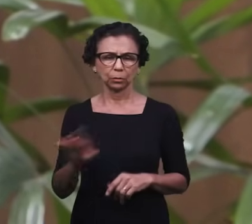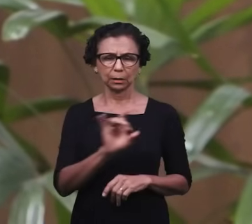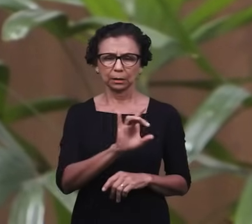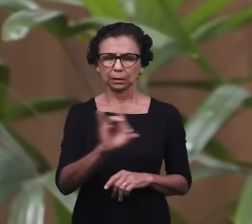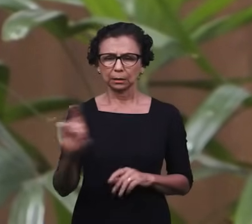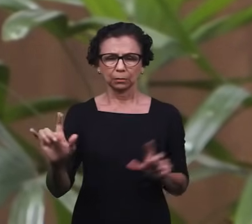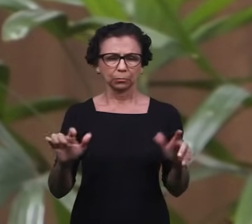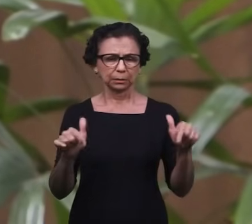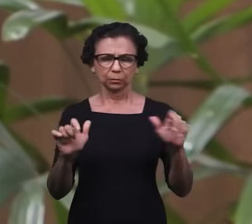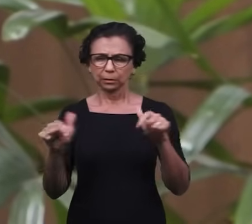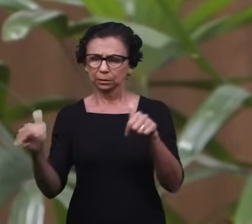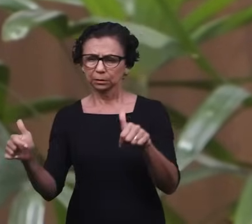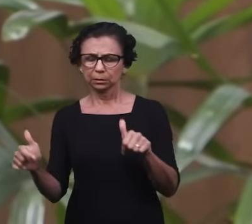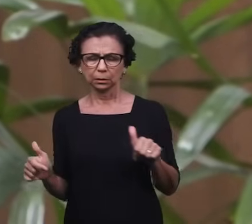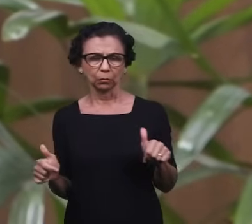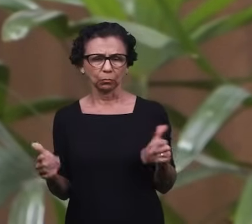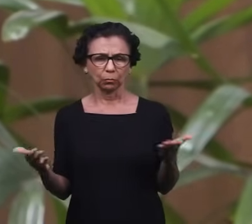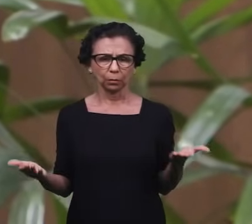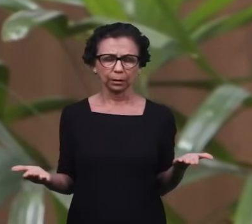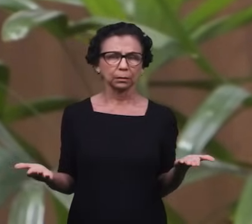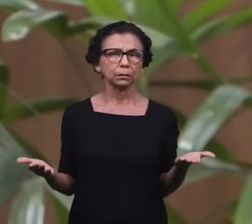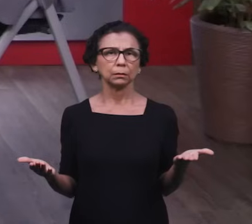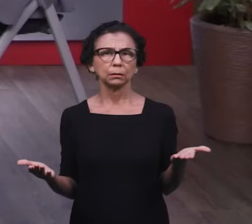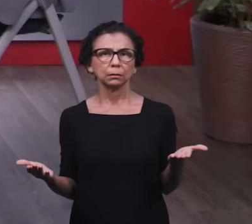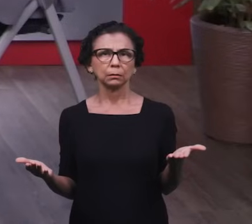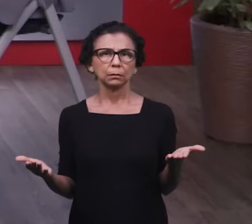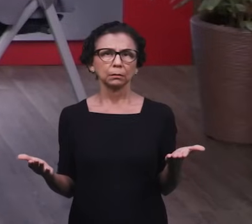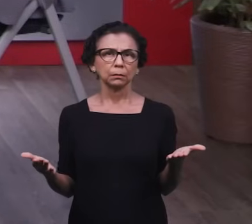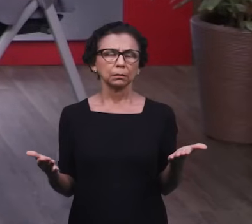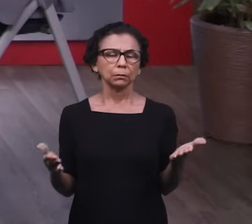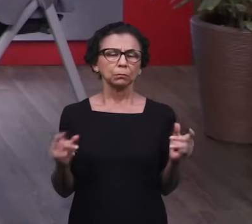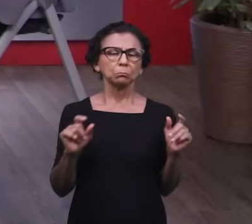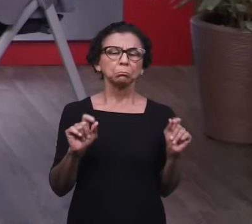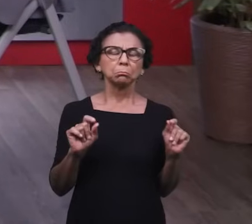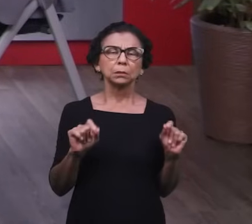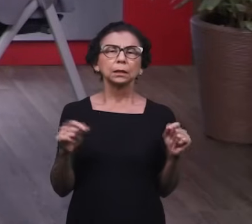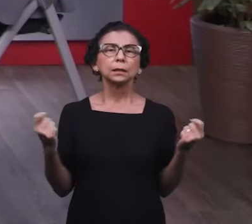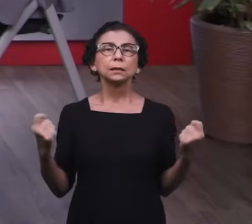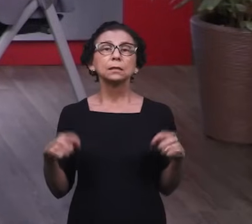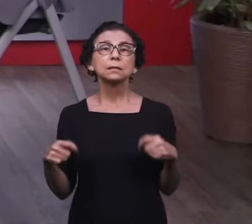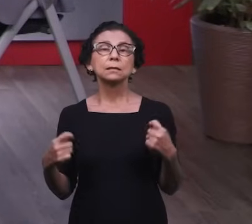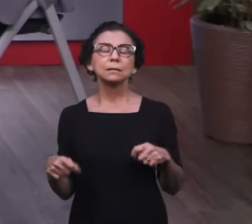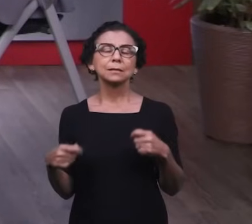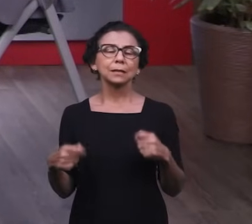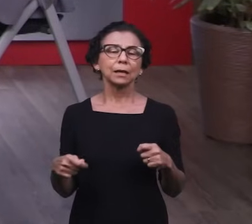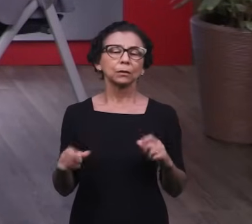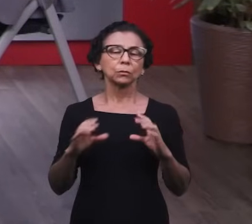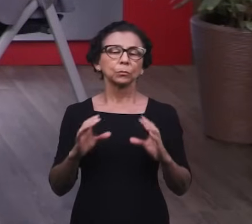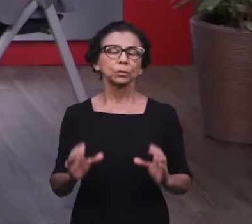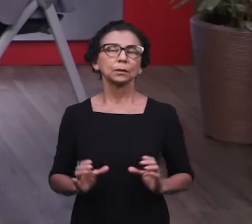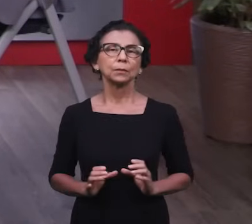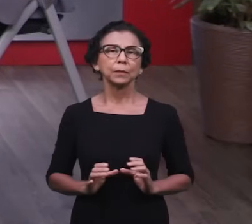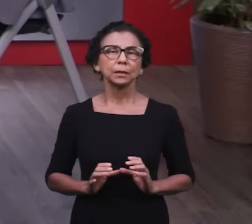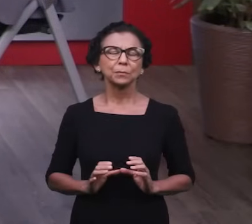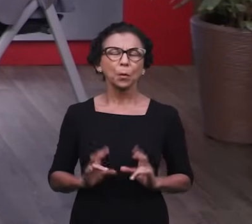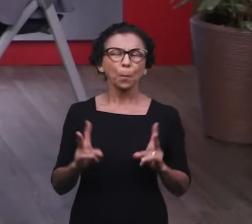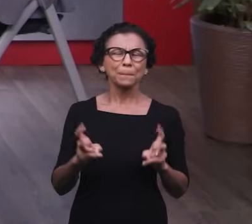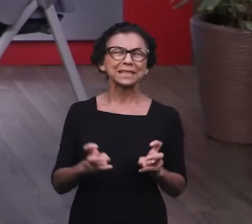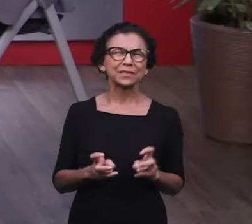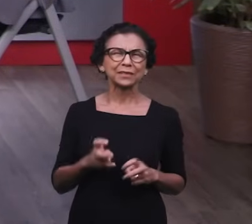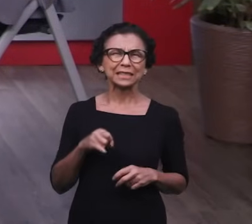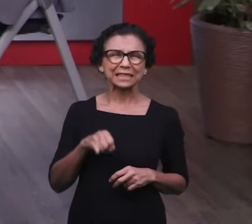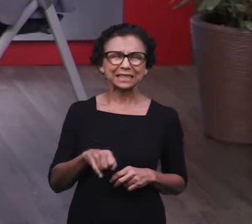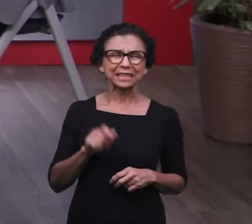Mas o que é padrão, o que é unânime, o que precisa estar presente para que a gente entenda que é autismo? Então, na